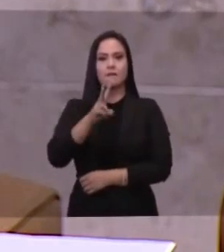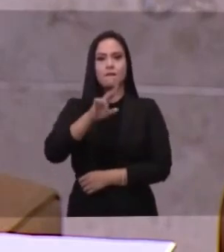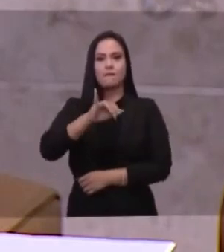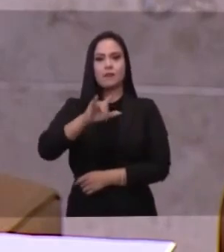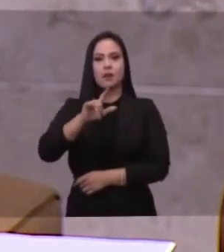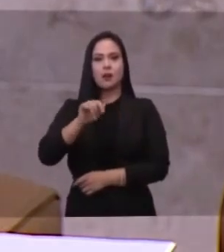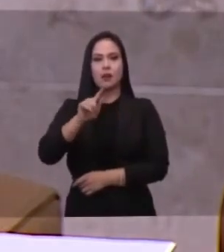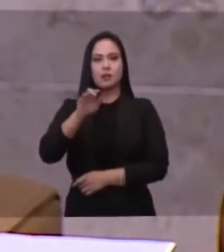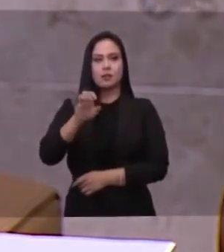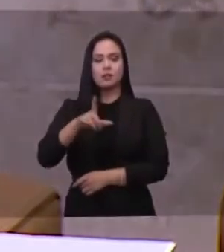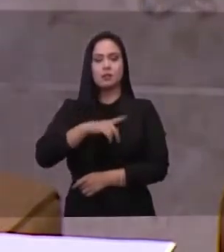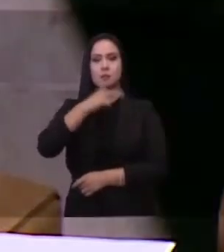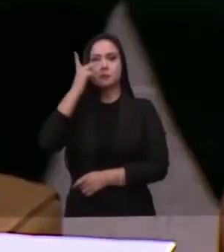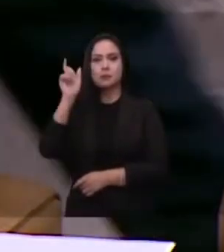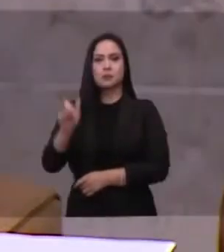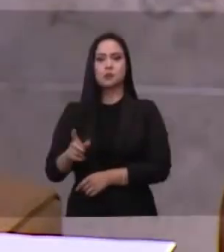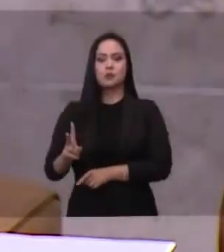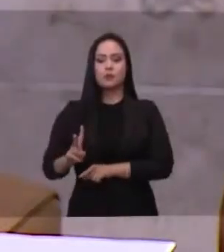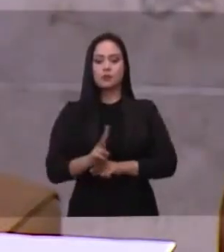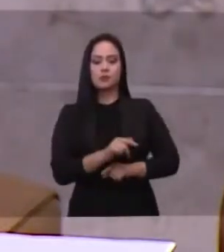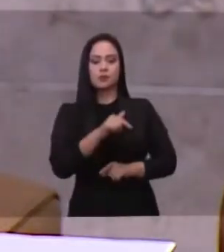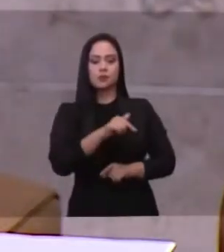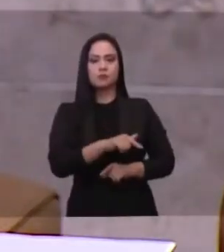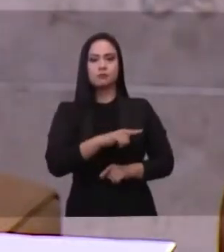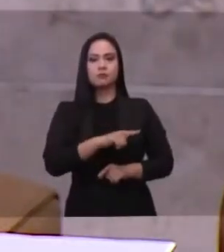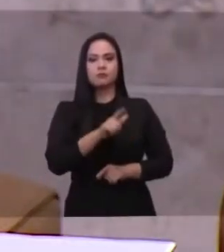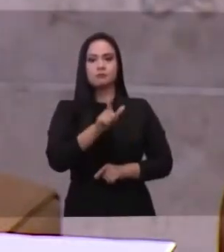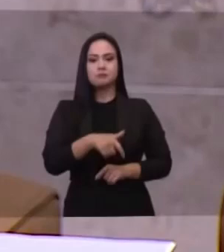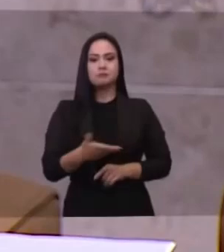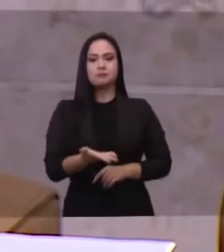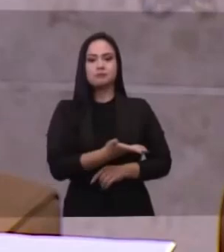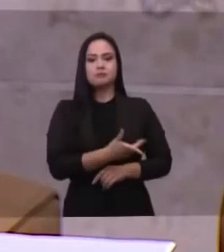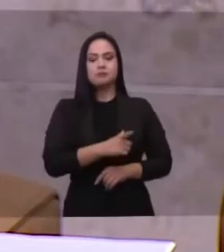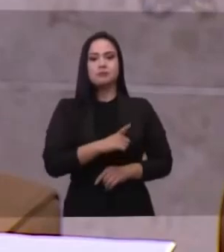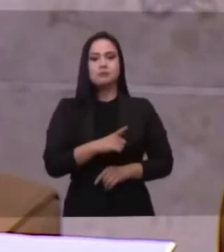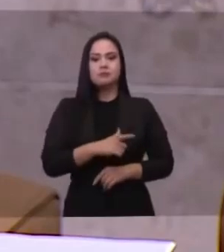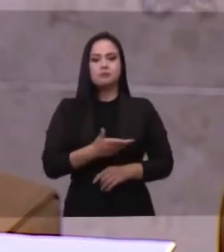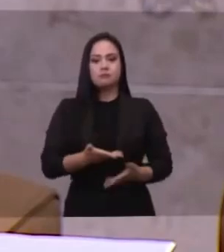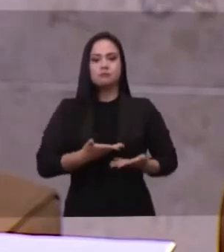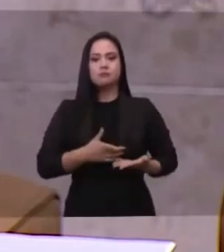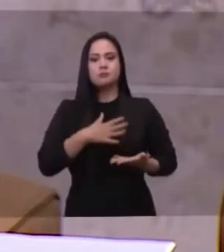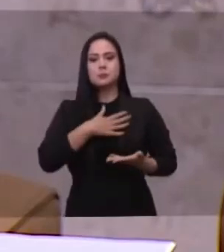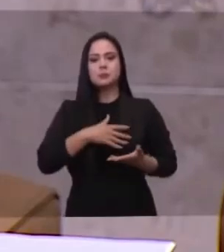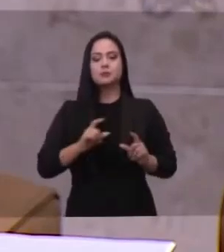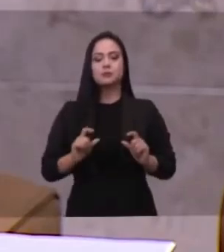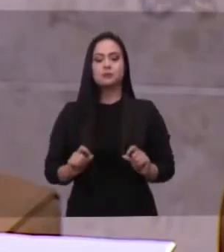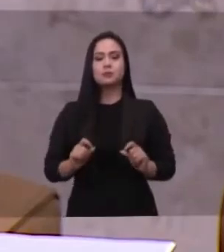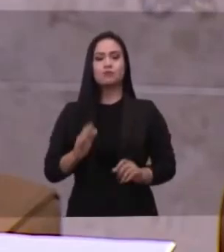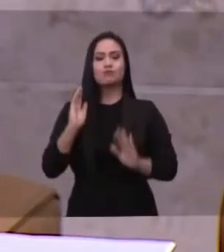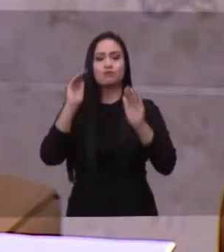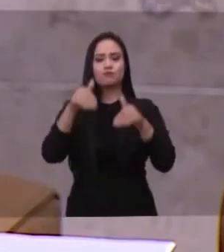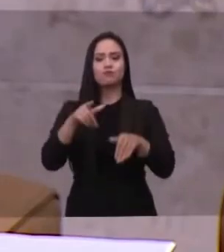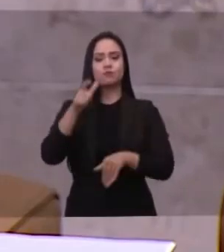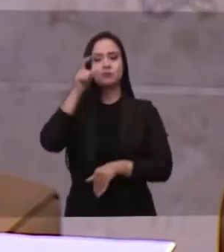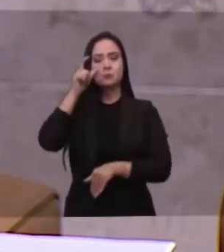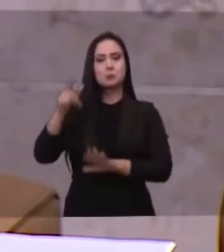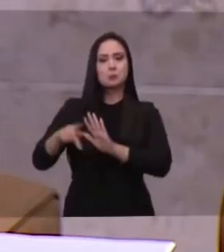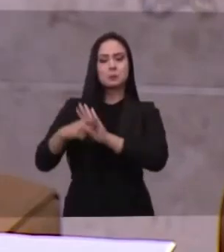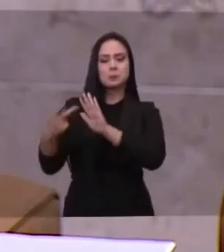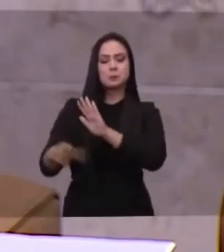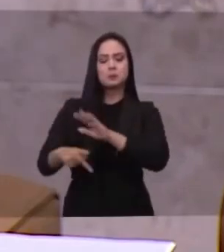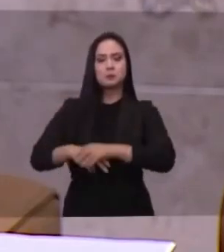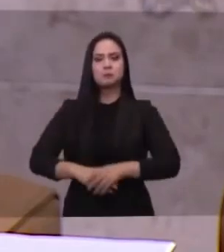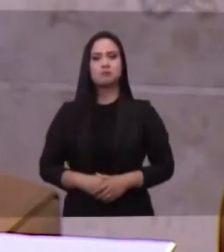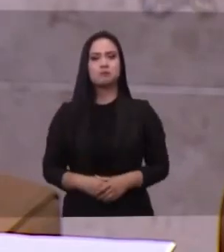submete o fiduciante ao fiduciário, garantindo a este vantagem na satisfação direta de seu interesse.